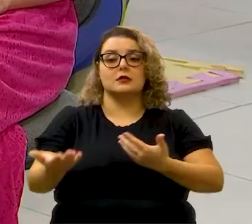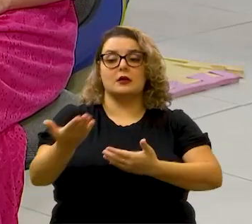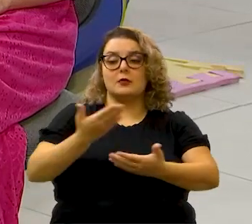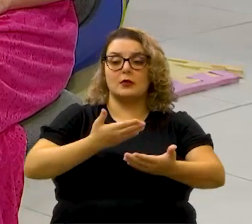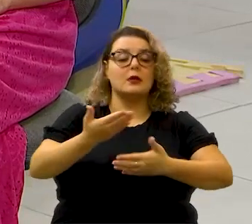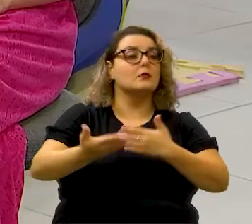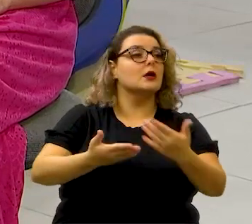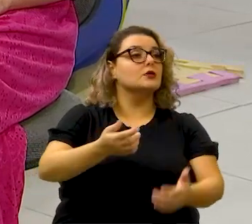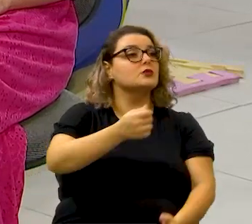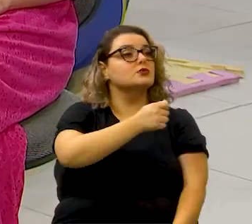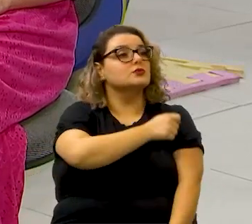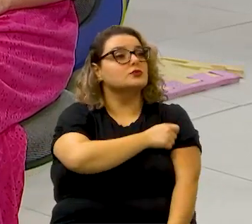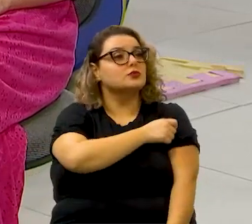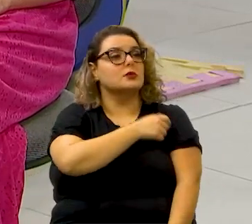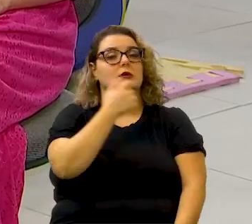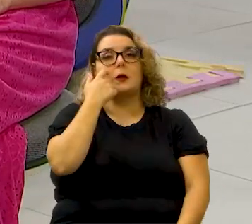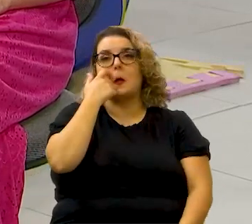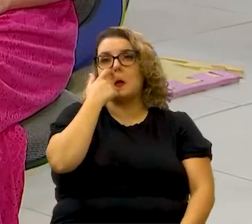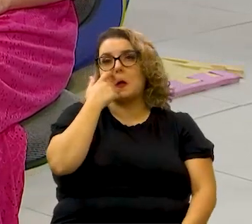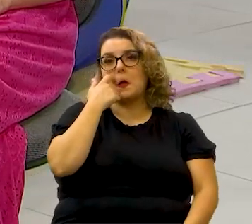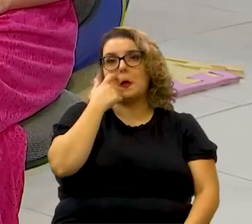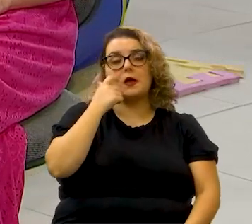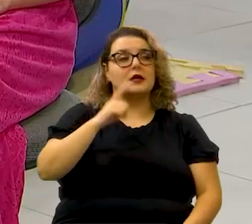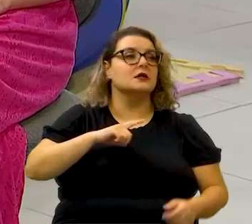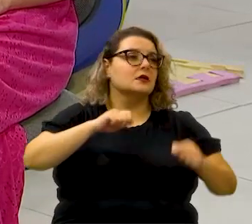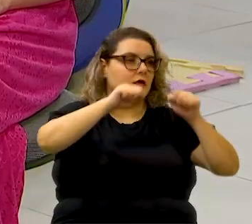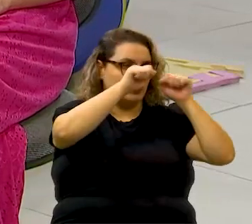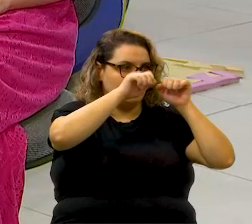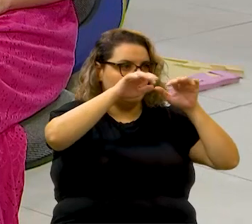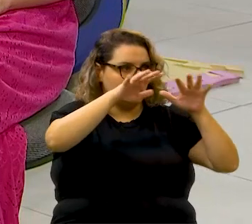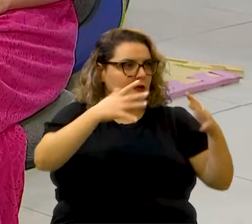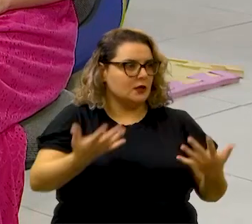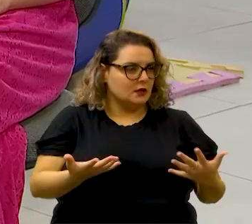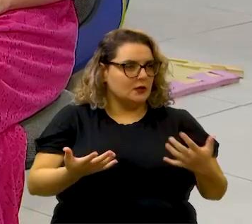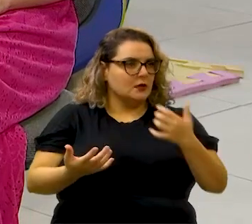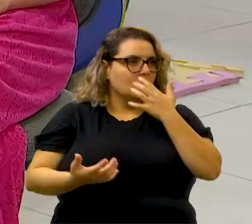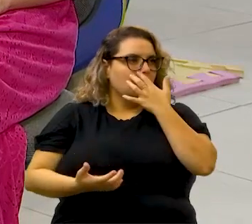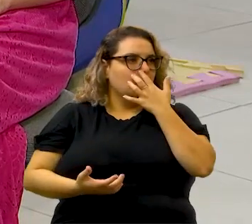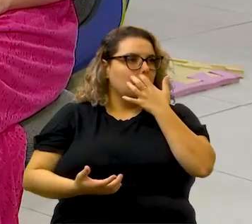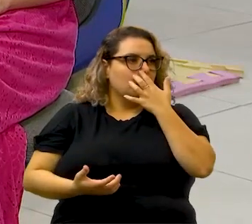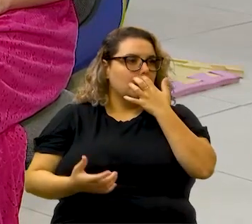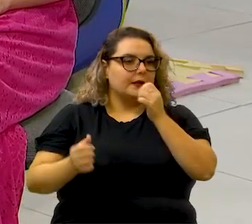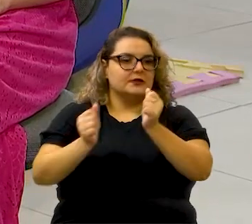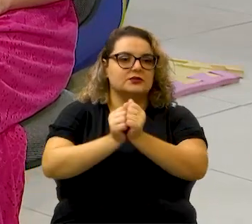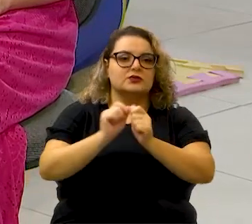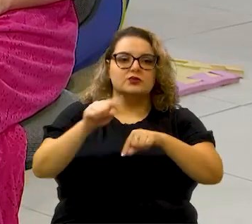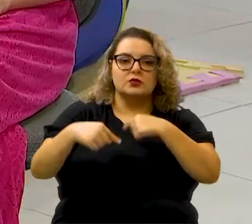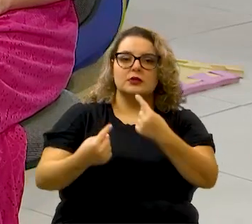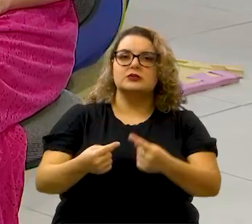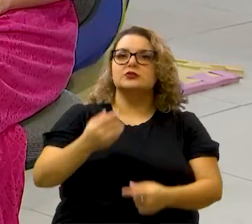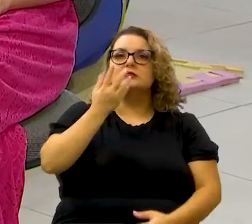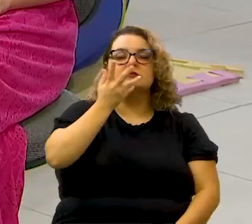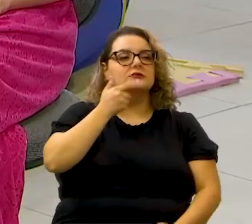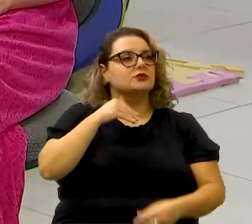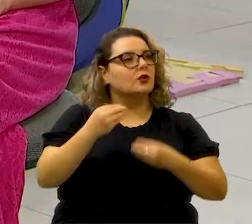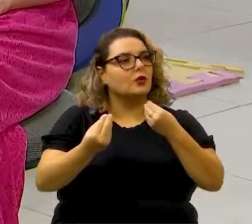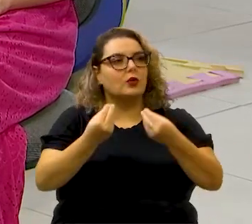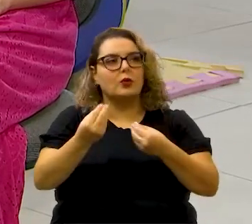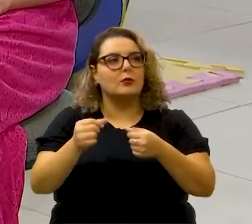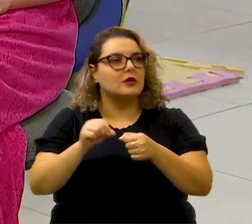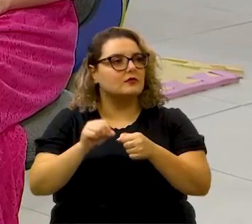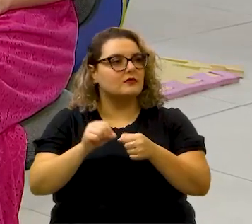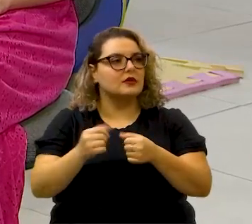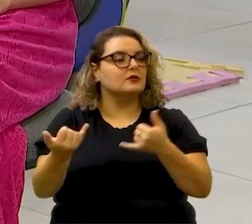feita essa integração dos alunos, né, que têm autismo, né, com as outras crianças. Como